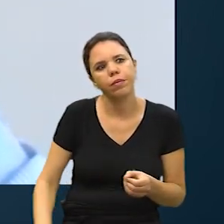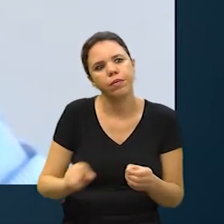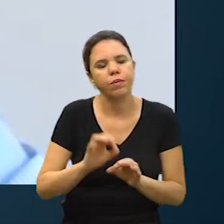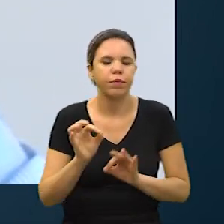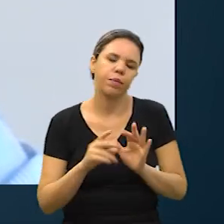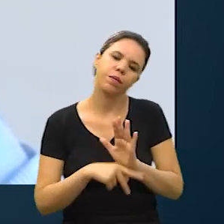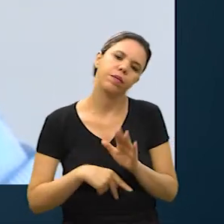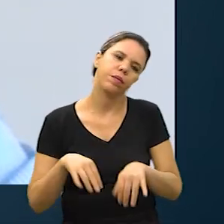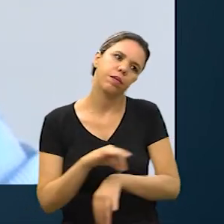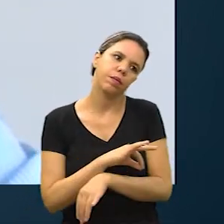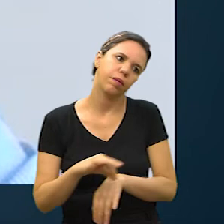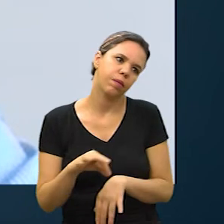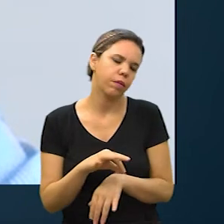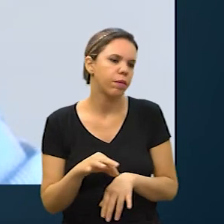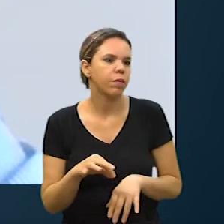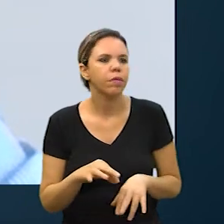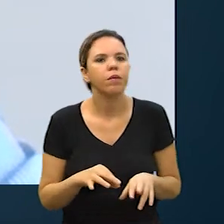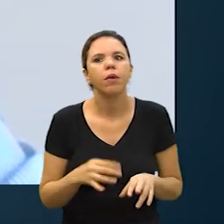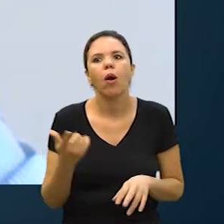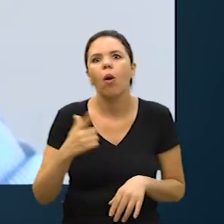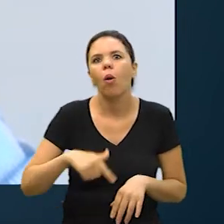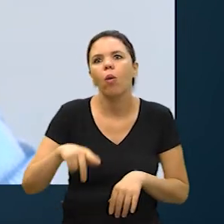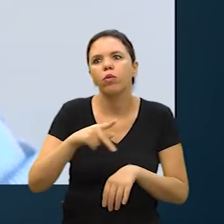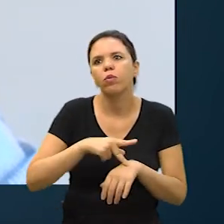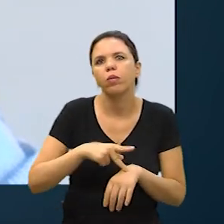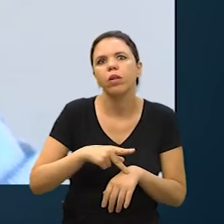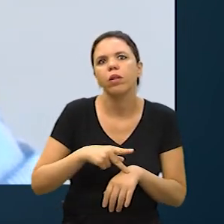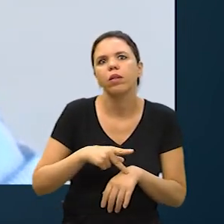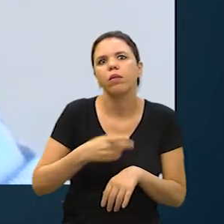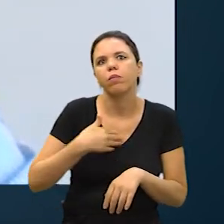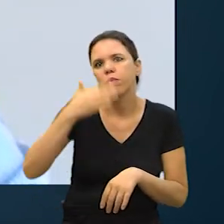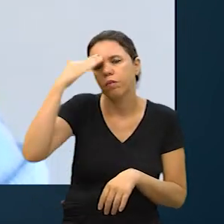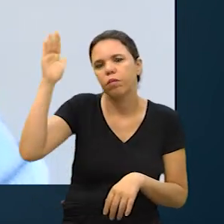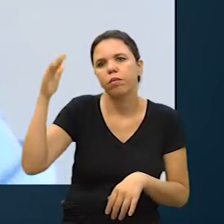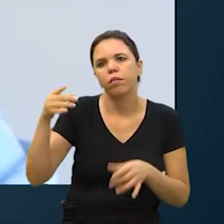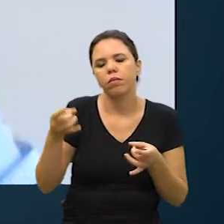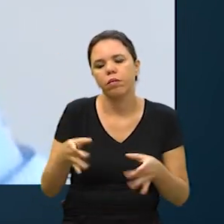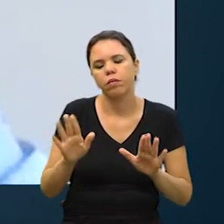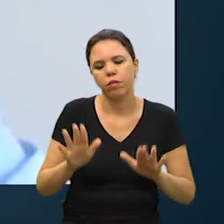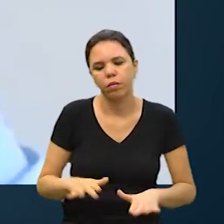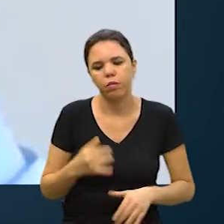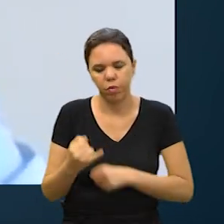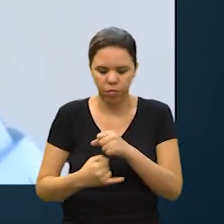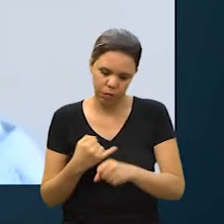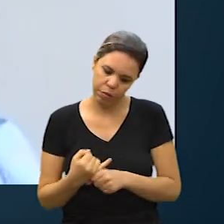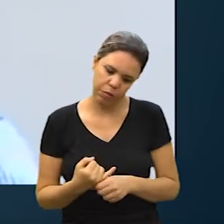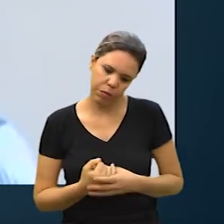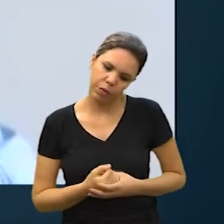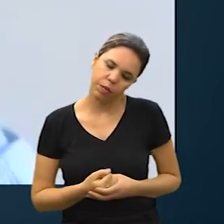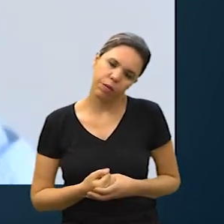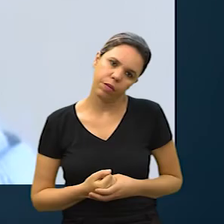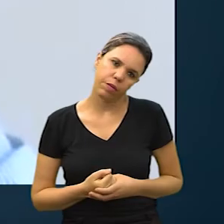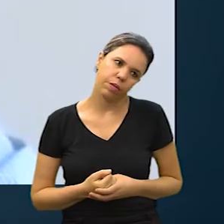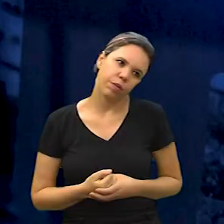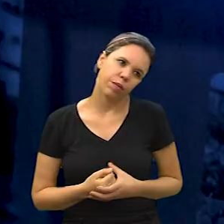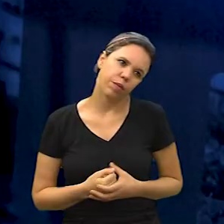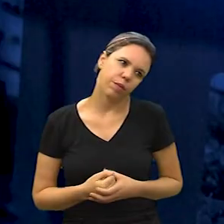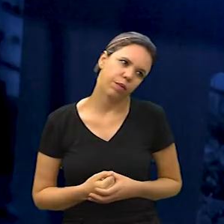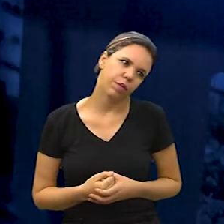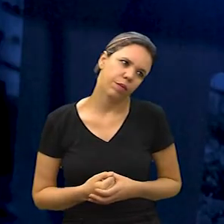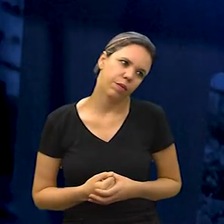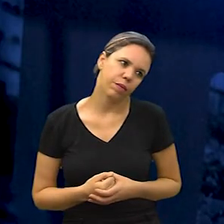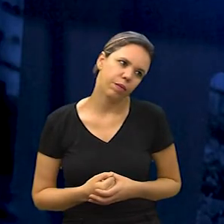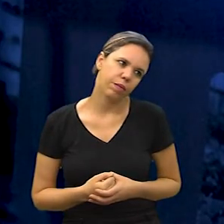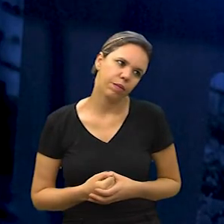projetos de arquitetura em Emirados Árabes, né? Então, quer dizer, nem precisa sair do Brasil, é tudo via online, via remota.